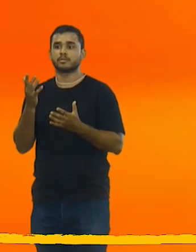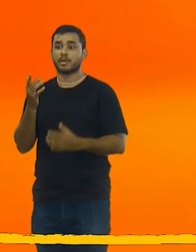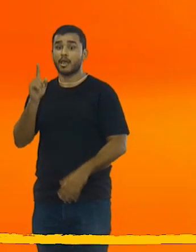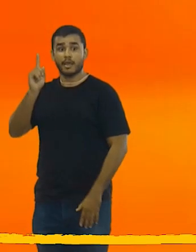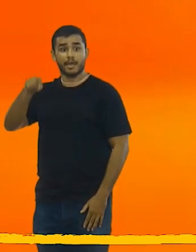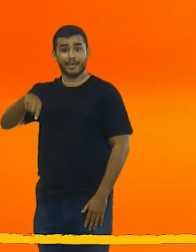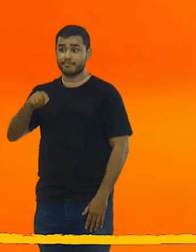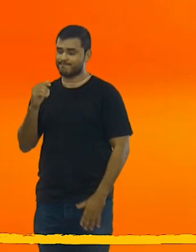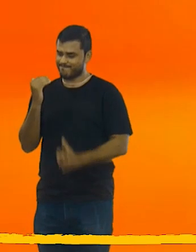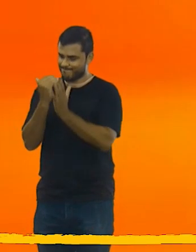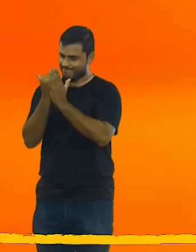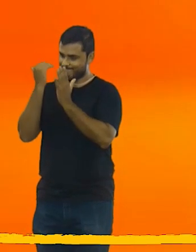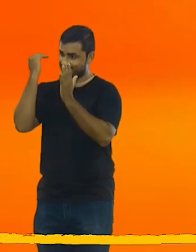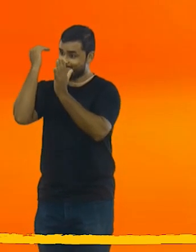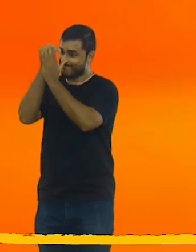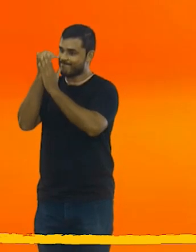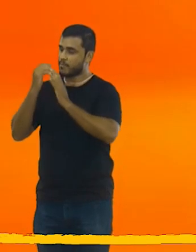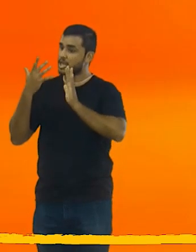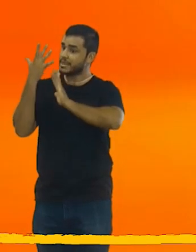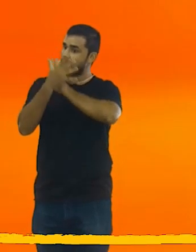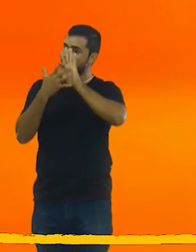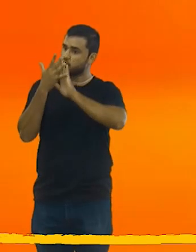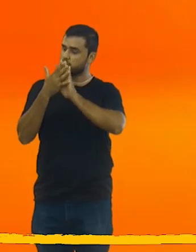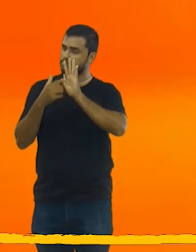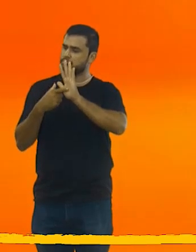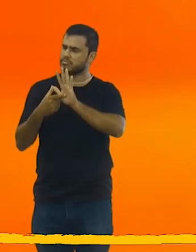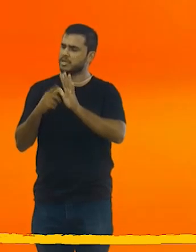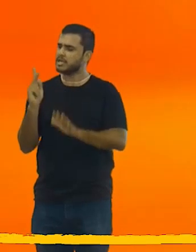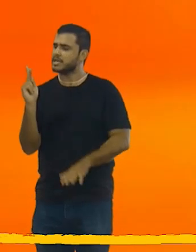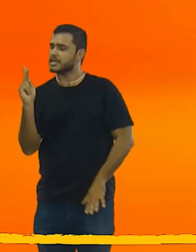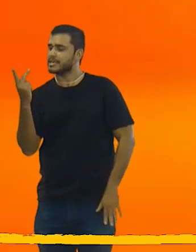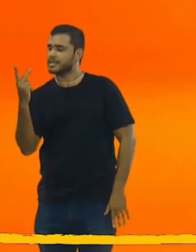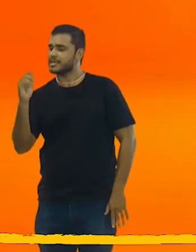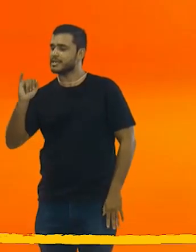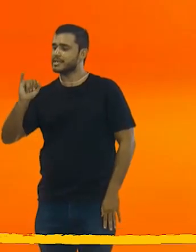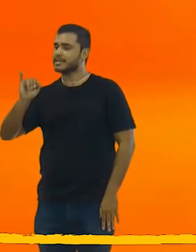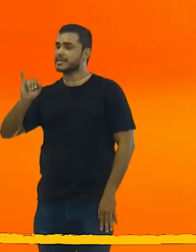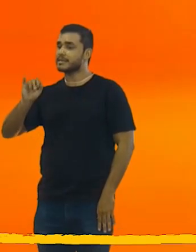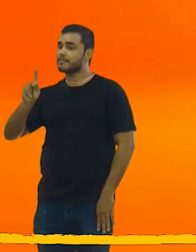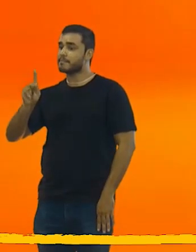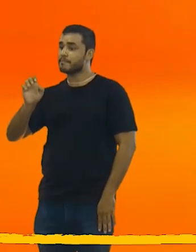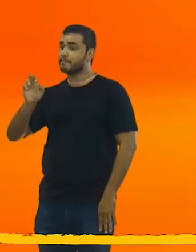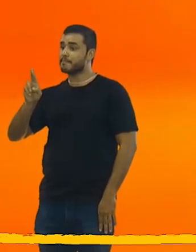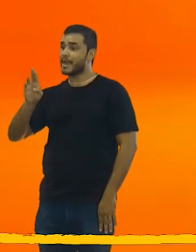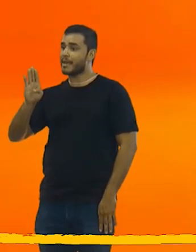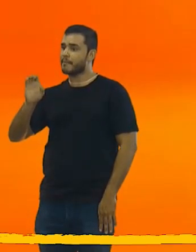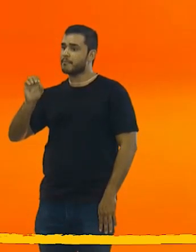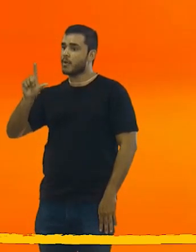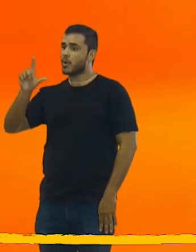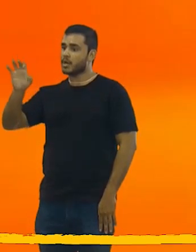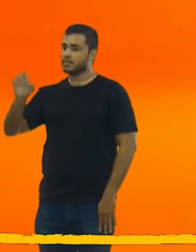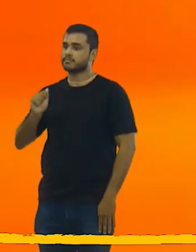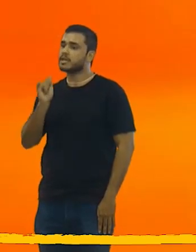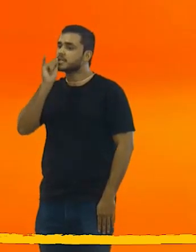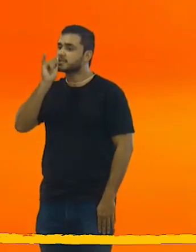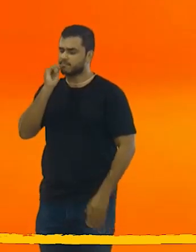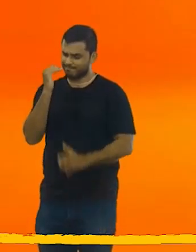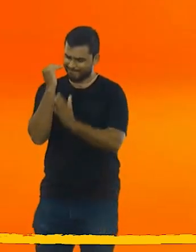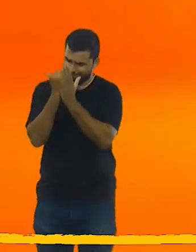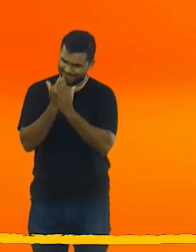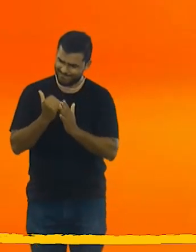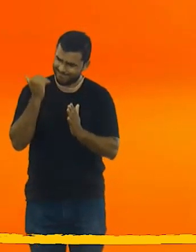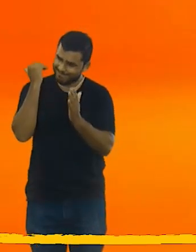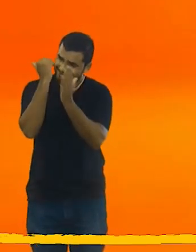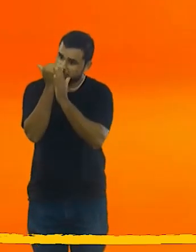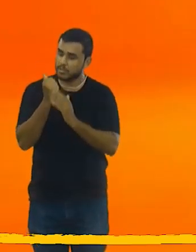Hipérbole. A hipérbole. O que é a hipérbole? É o exagero, é a